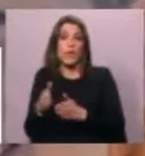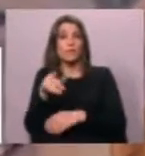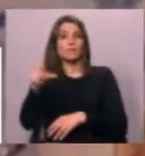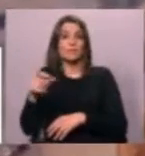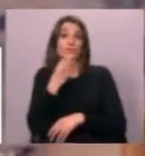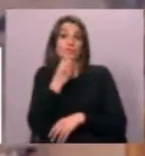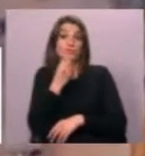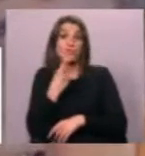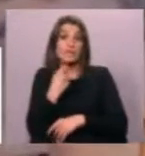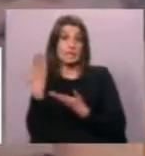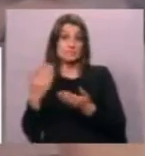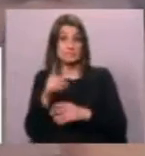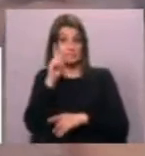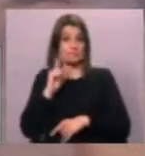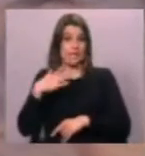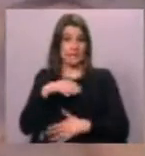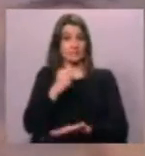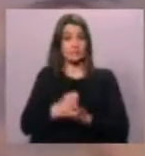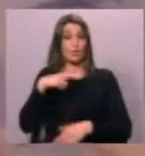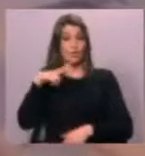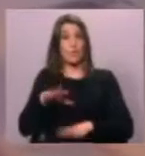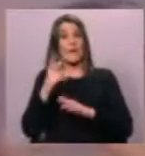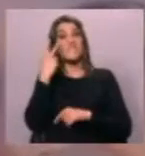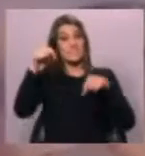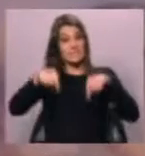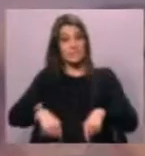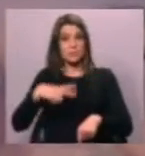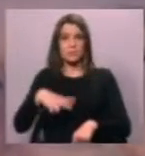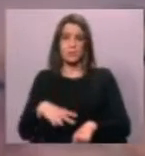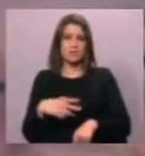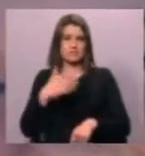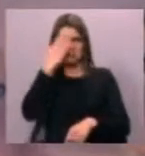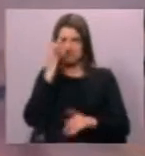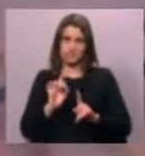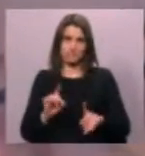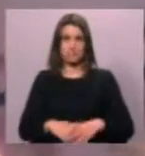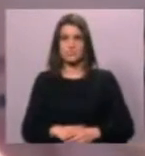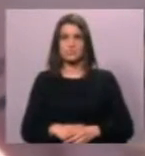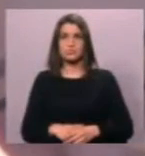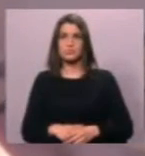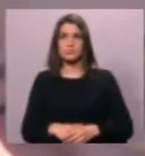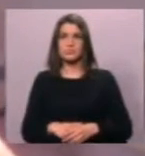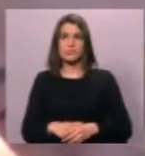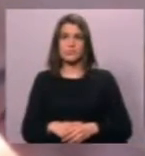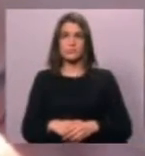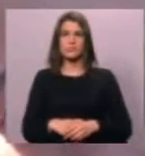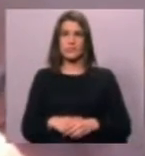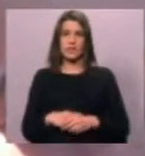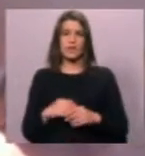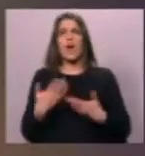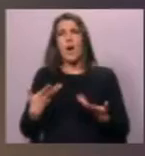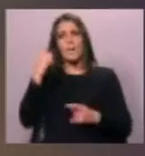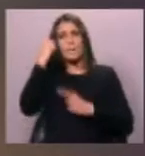britânicos. Pipa quer ser portuguesa, mas viver em Portugal não está nos seus planos. Certainly, but no plans at the